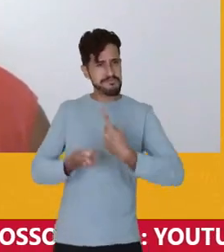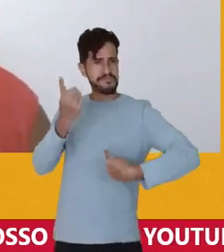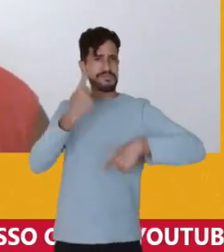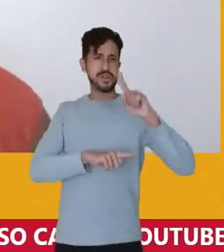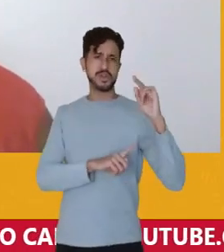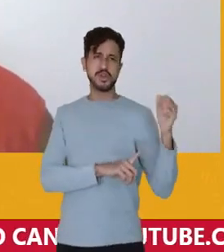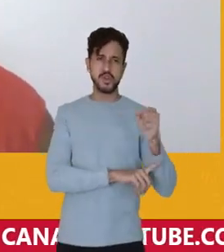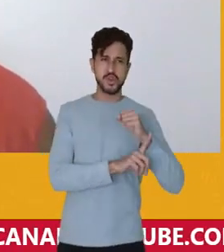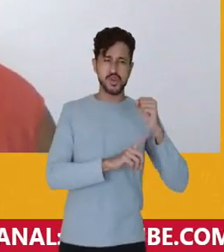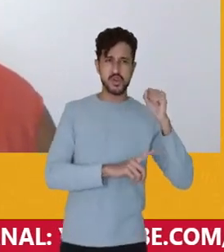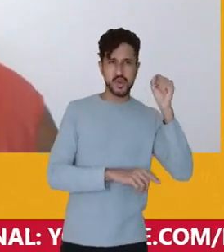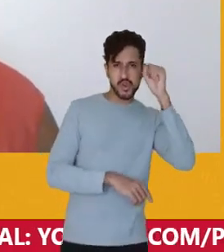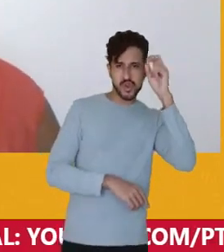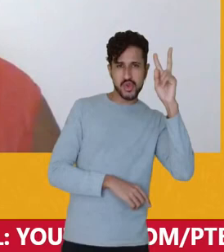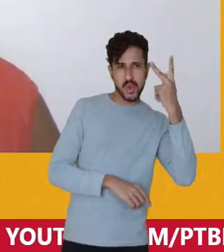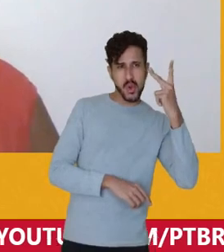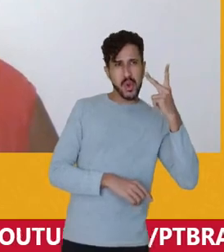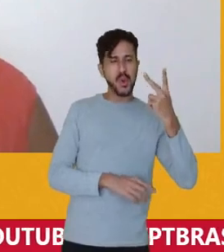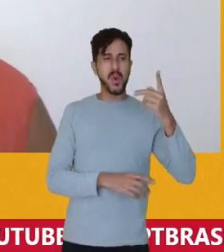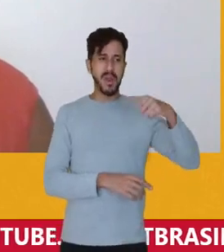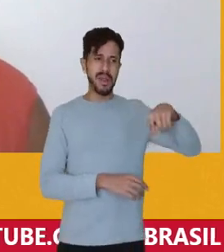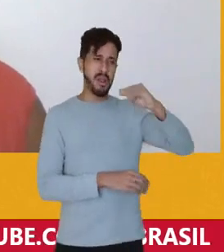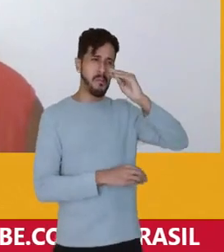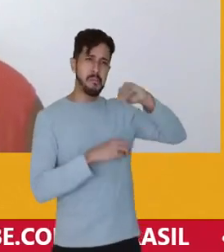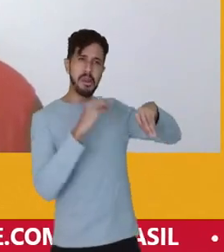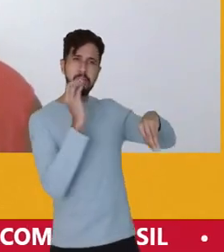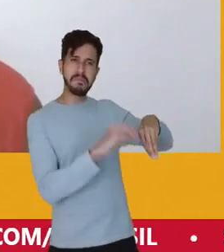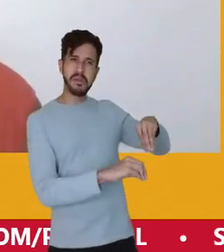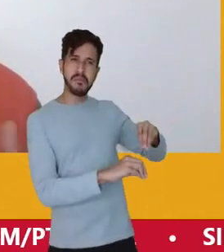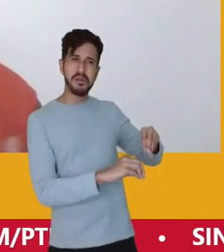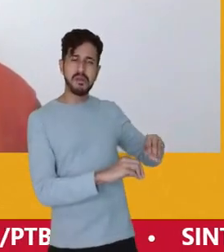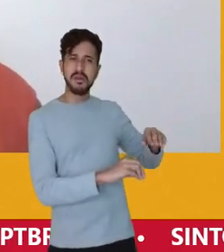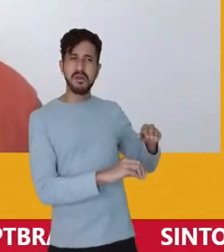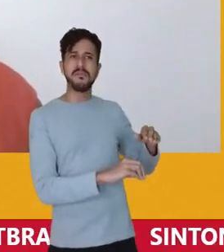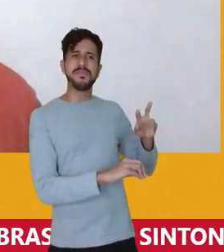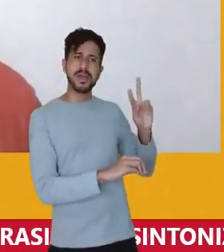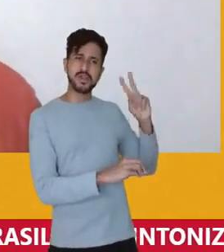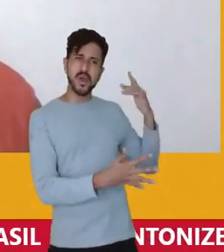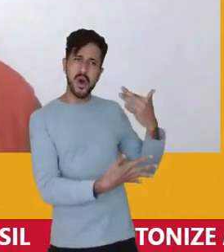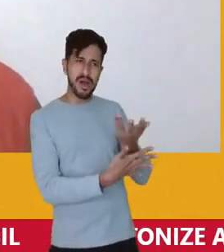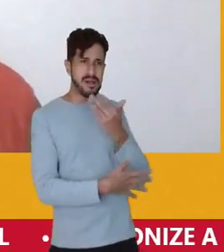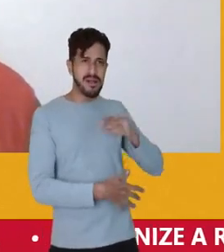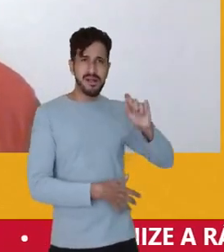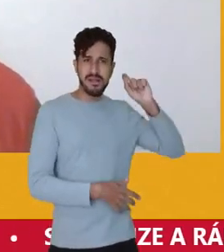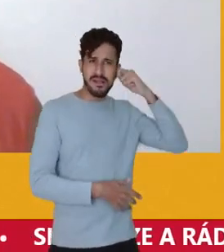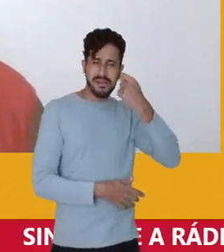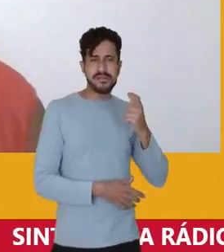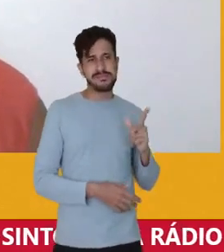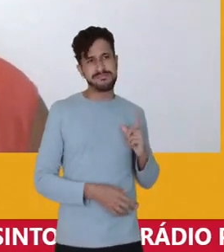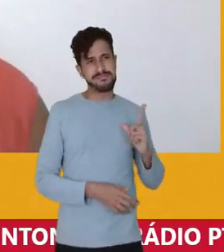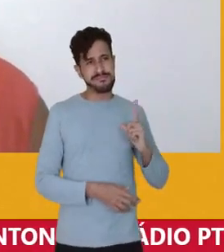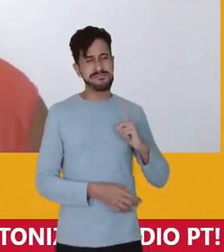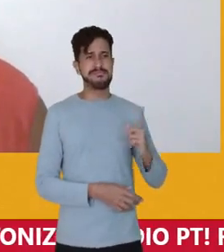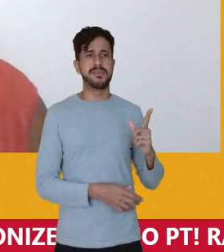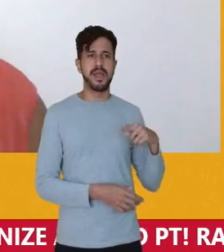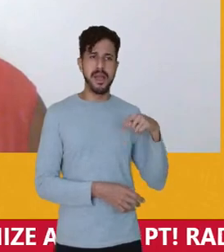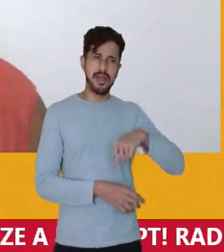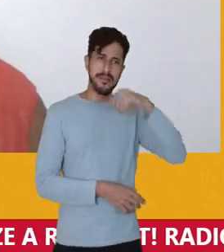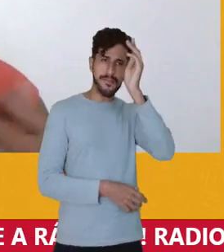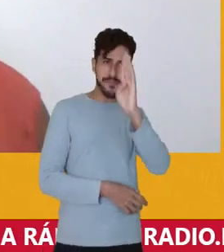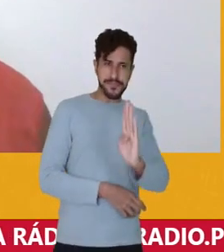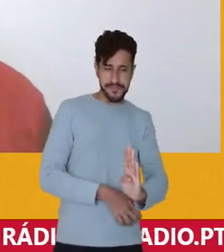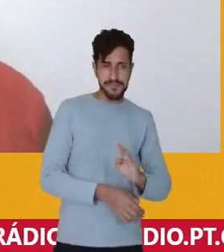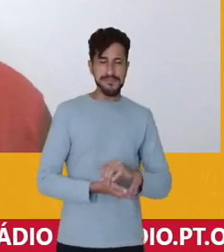da invisibilização sobre a qual as infâncias negras vêm historicamente sendo construída em nosso